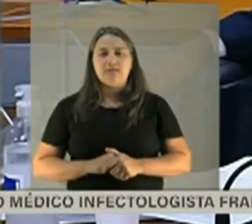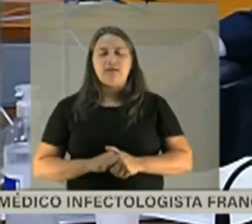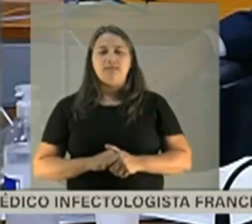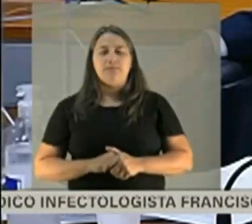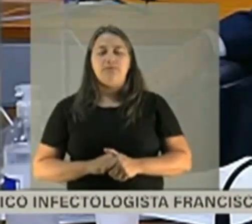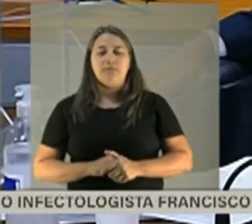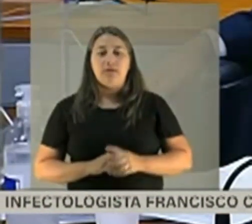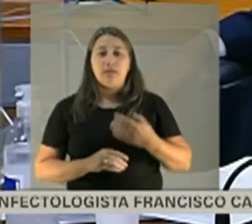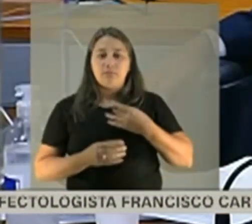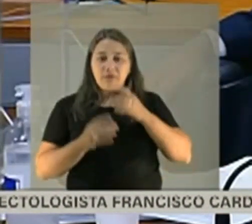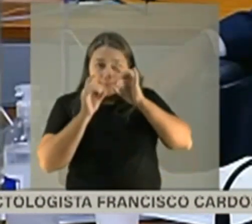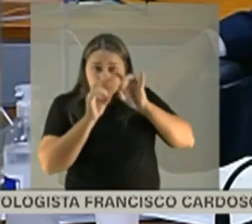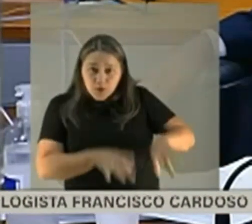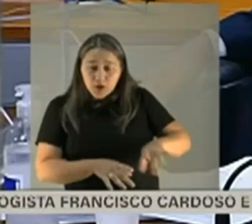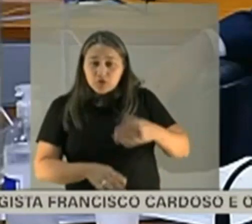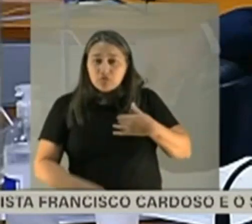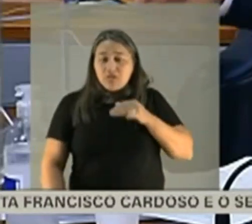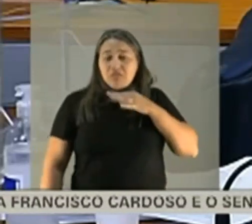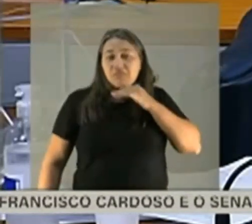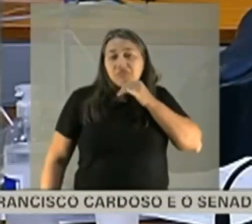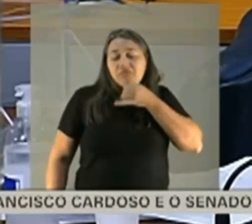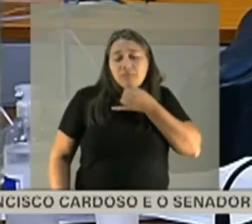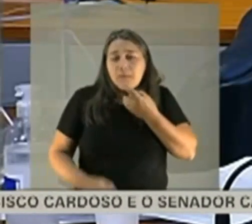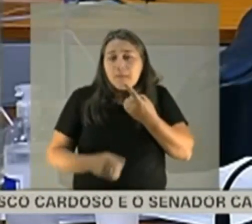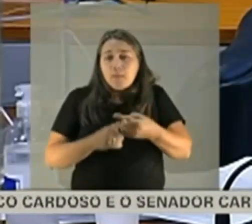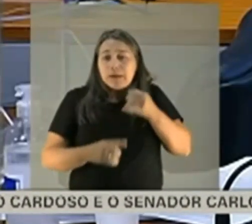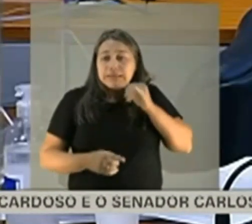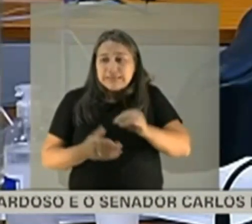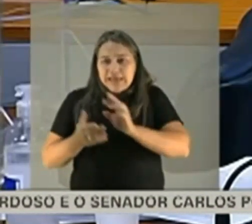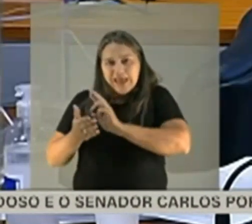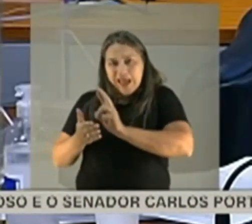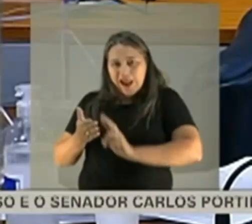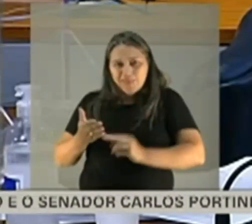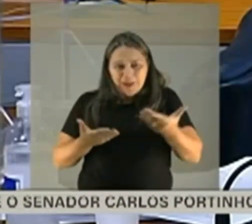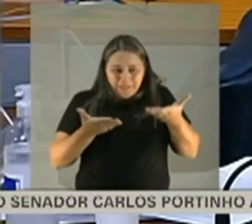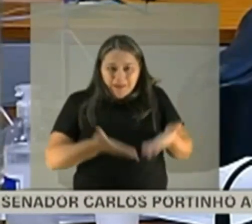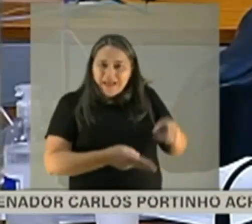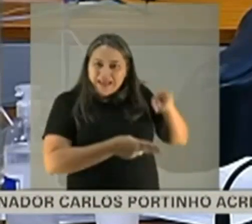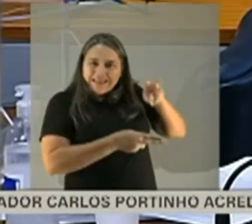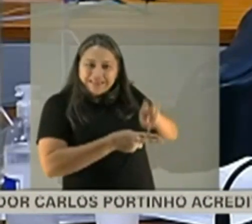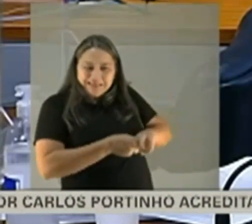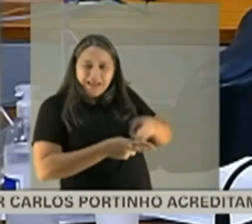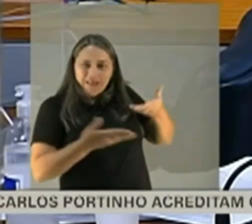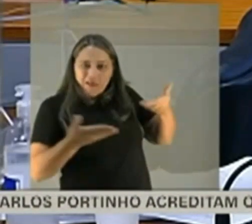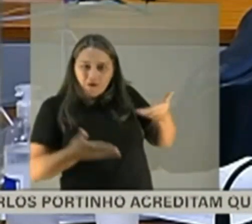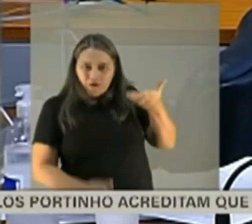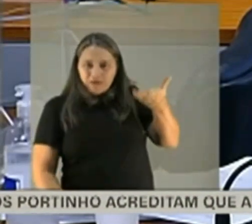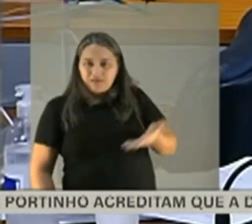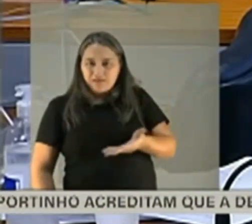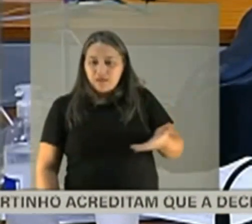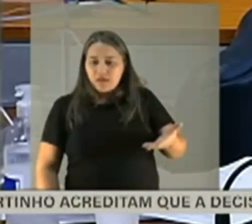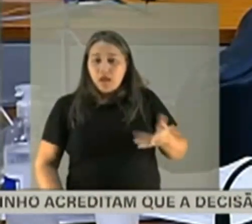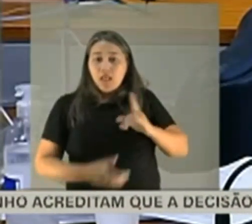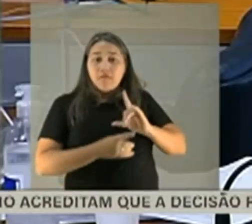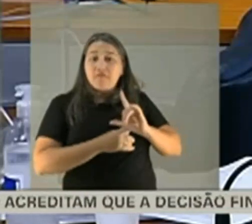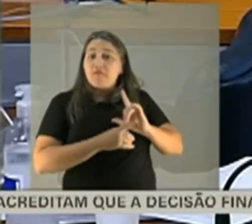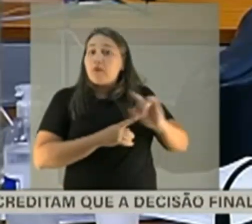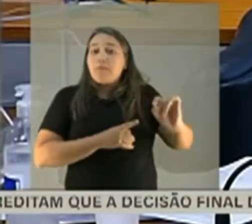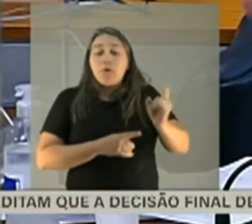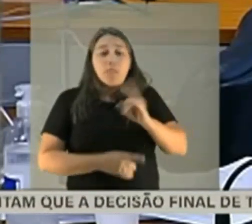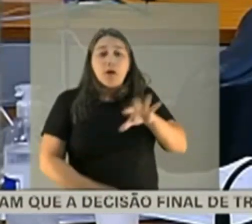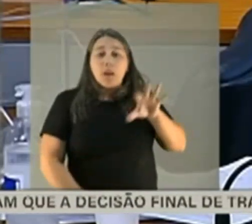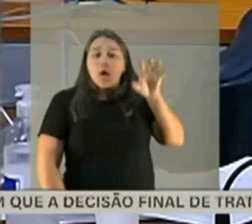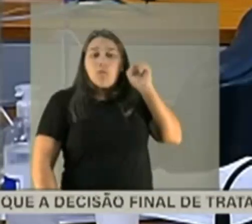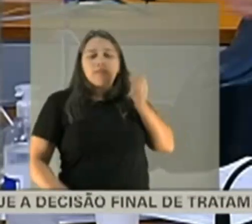lixo, infelizmente, porque se o relator, que era para estar sentado aí onde o senhor está, ele foi embora para não ouvir,